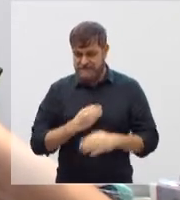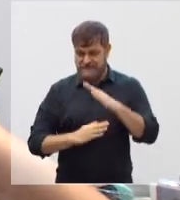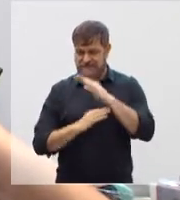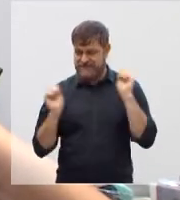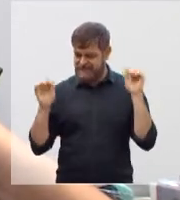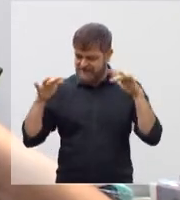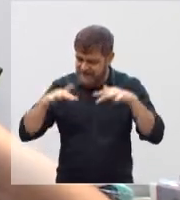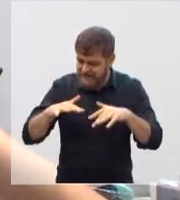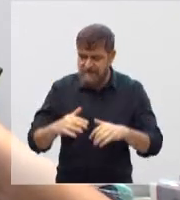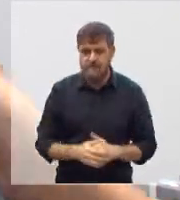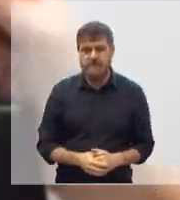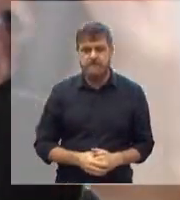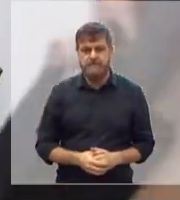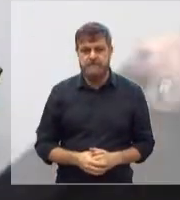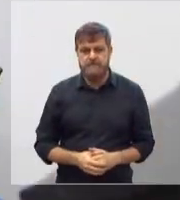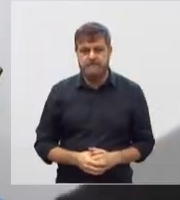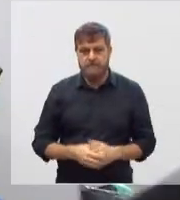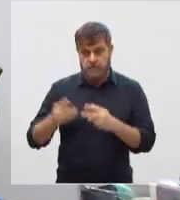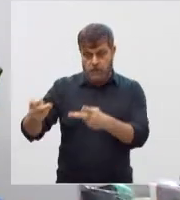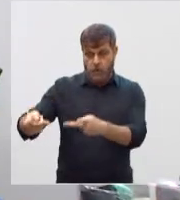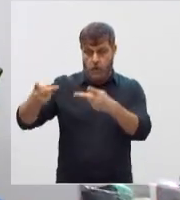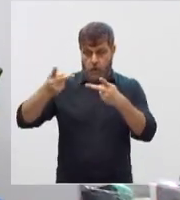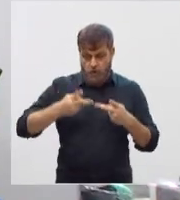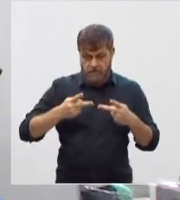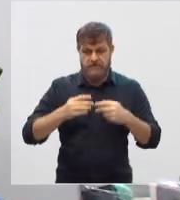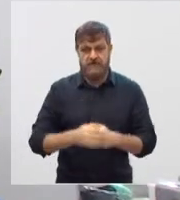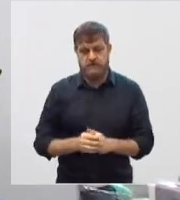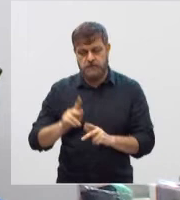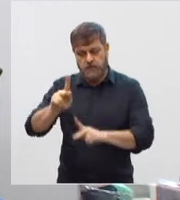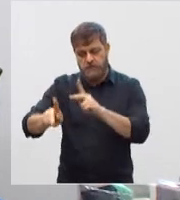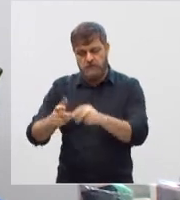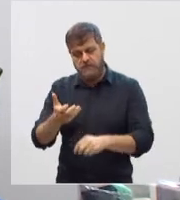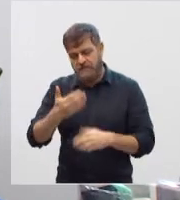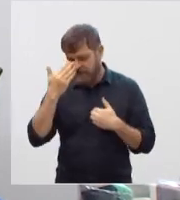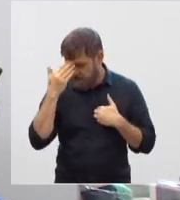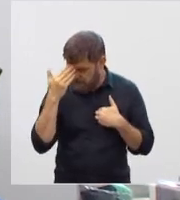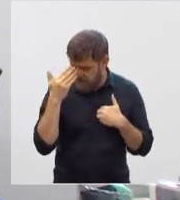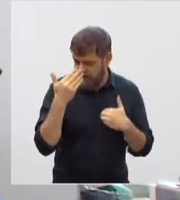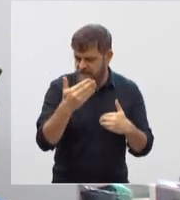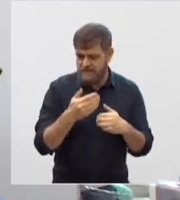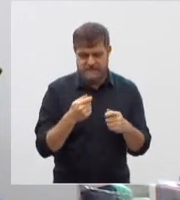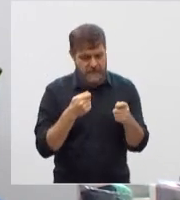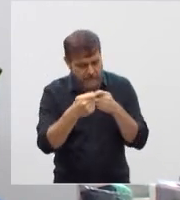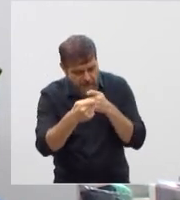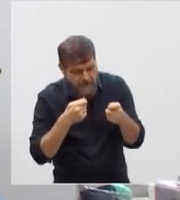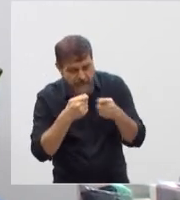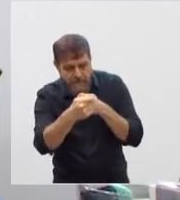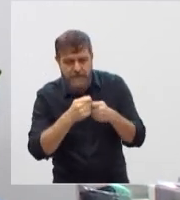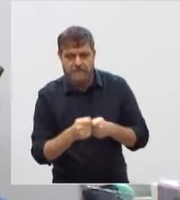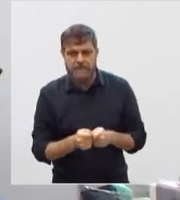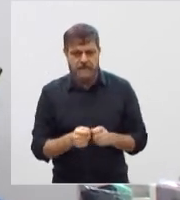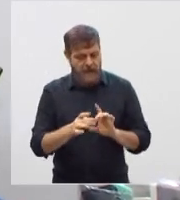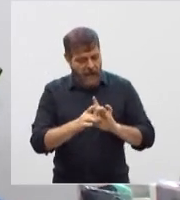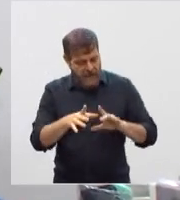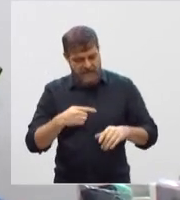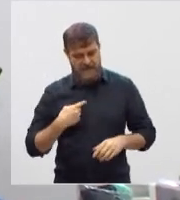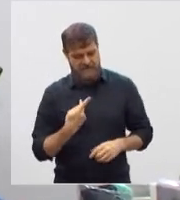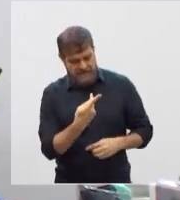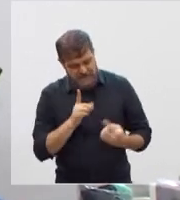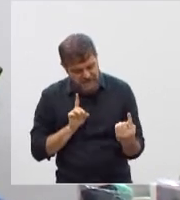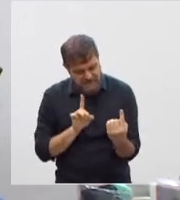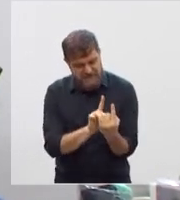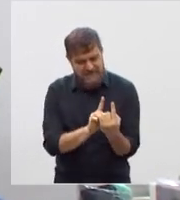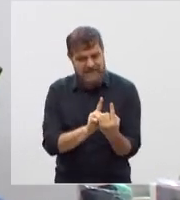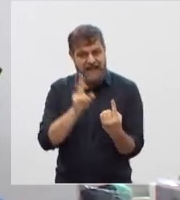participação da população. Vereador, então assim, com esse convite para a população, eu quero agradecer ao senhor por receber a nossa equipe, por abrir